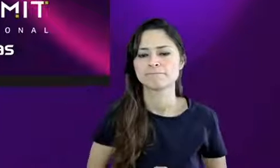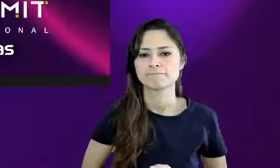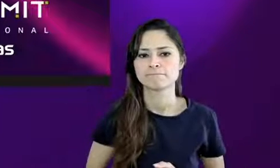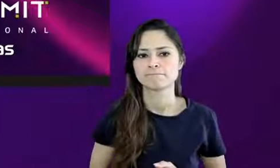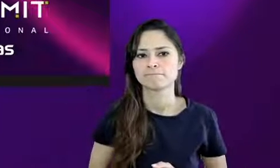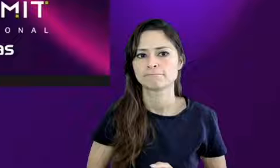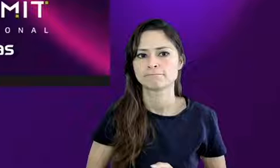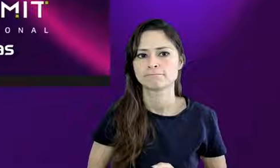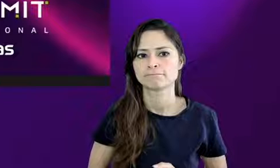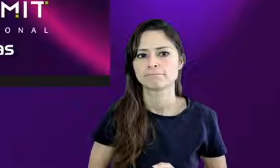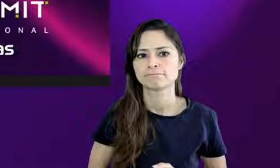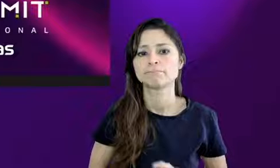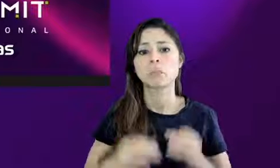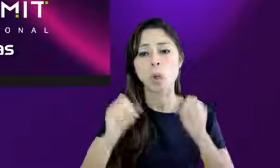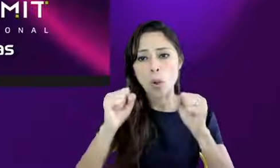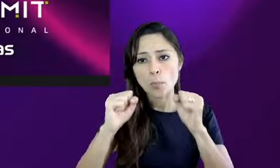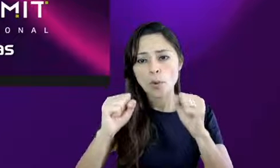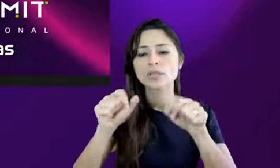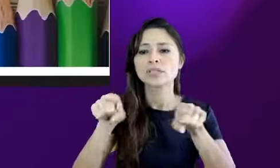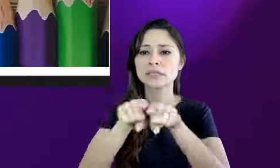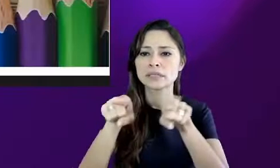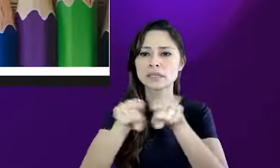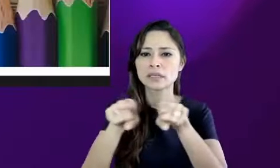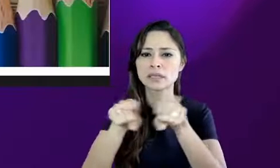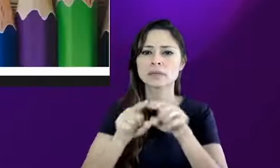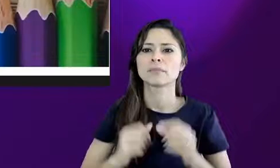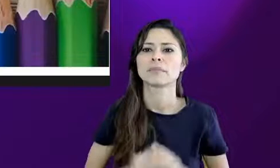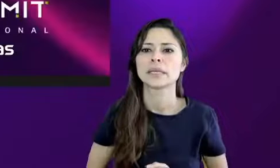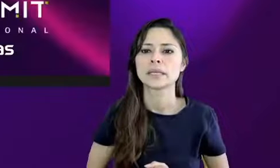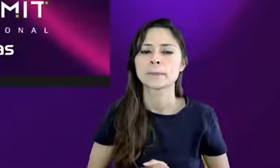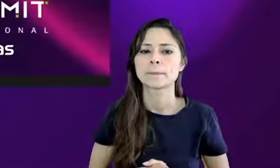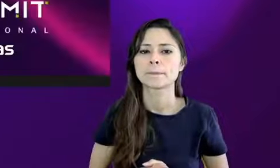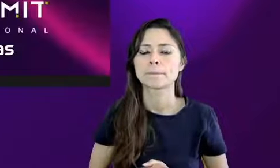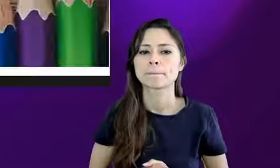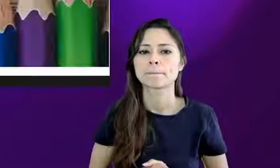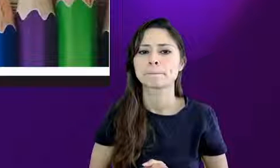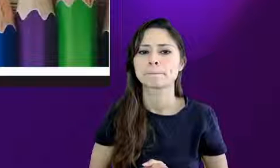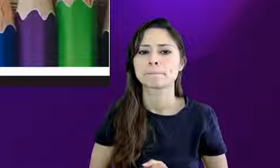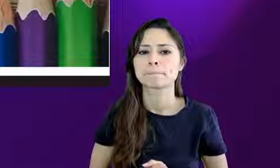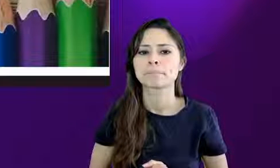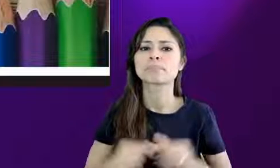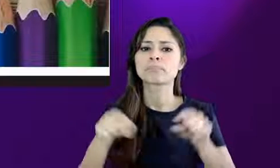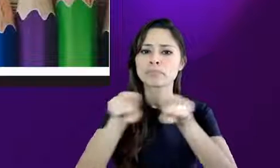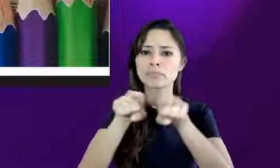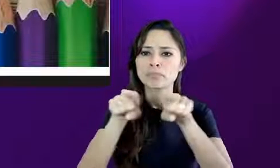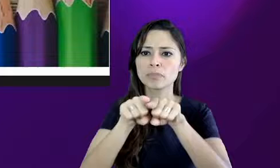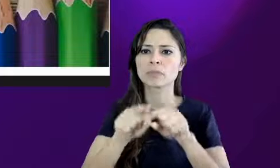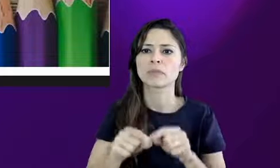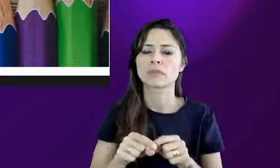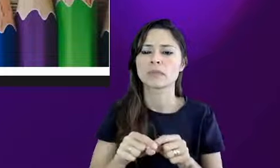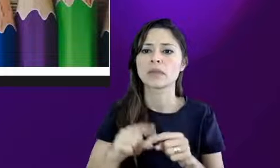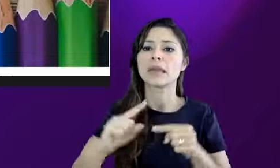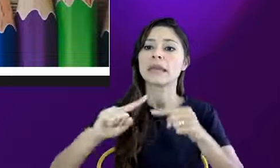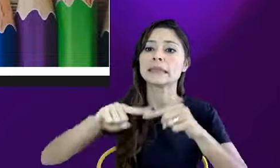tofacitinib, uma possível ação nas espondiloartrites. Com relação à recorrência pós-operatória na doença de Crohn, que